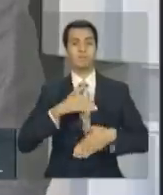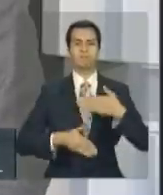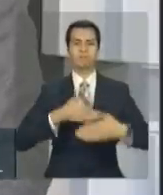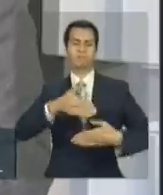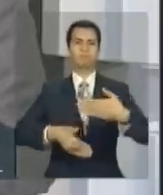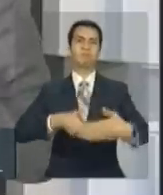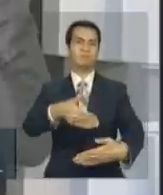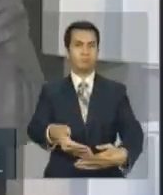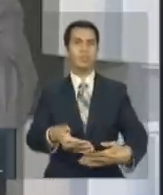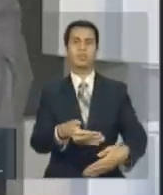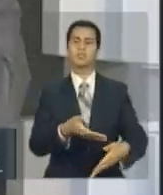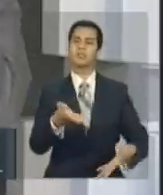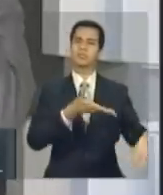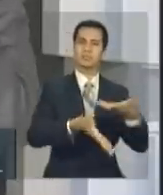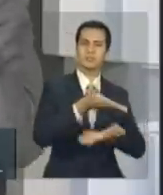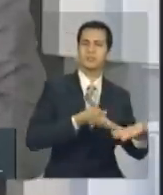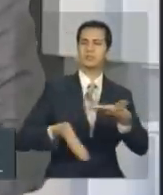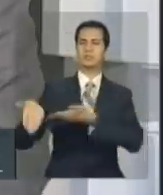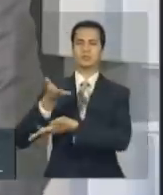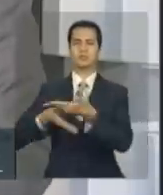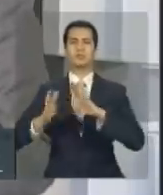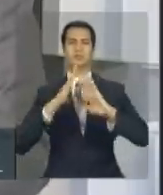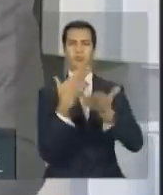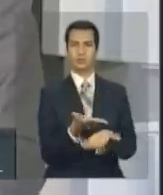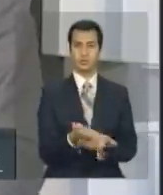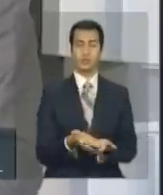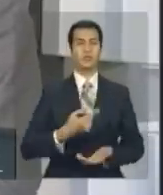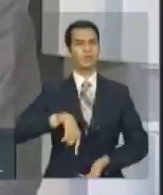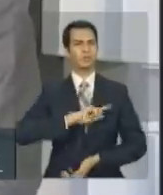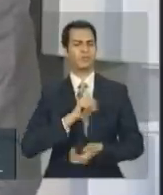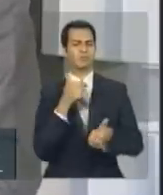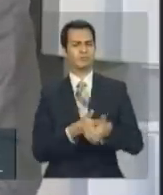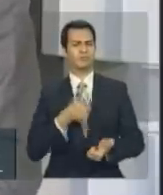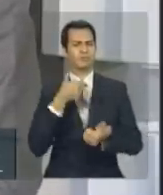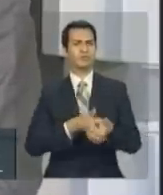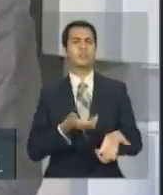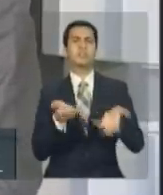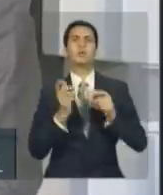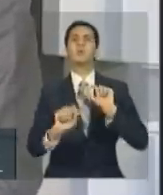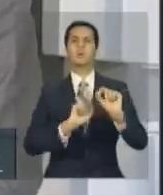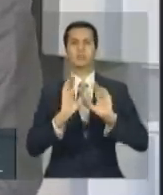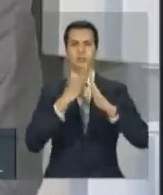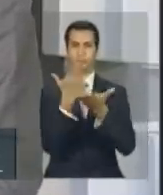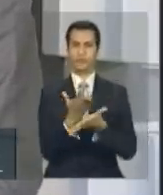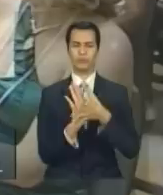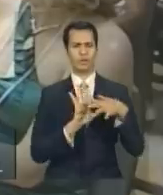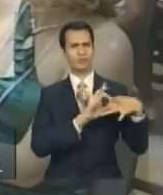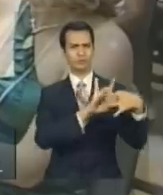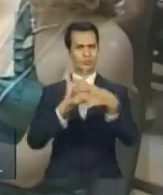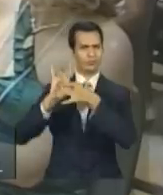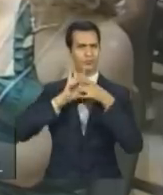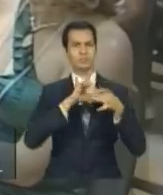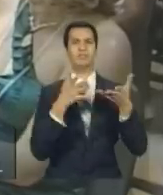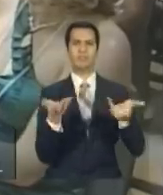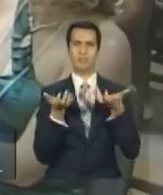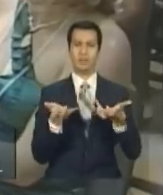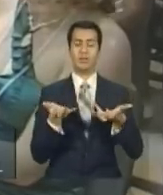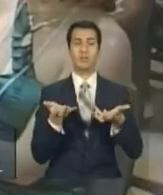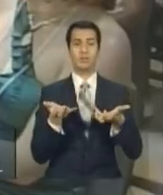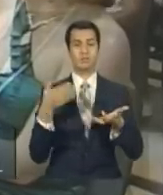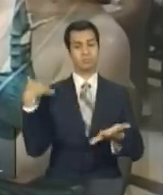com as escolas. Nós procuramos estar muito junto às escolas nesse último período. Se, não